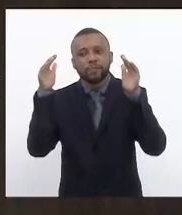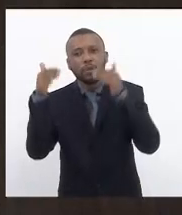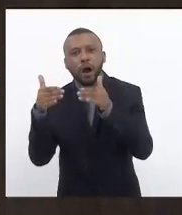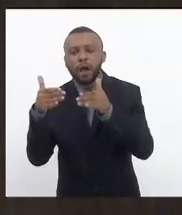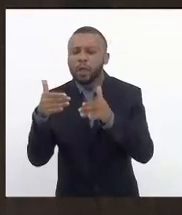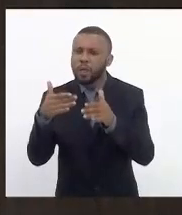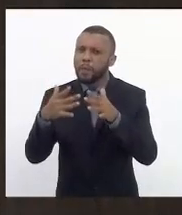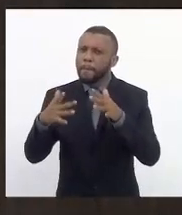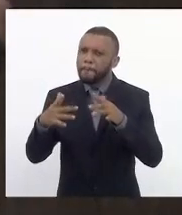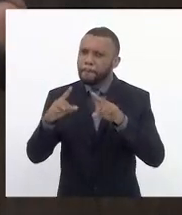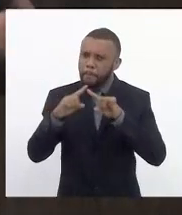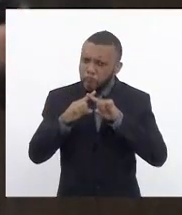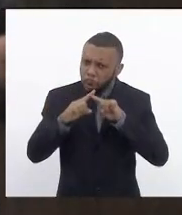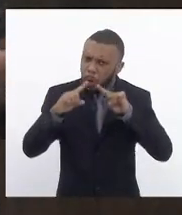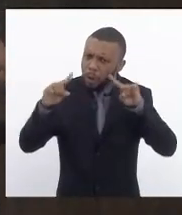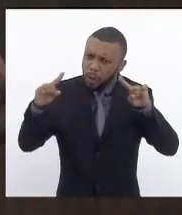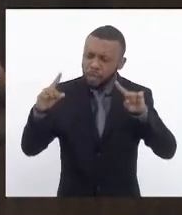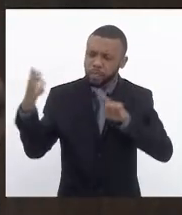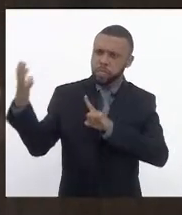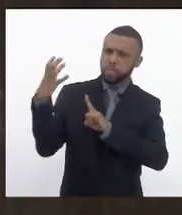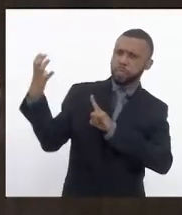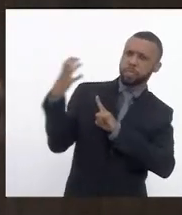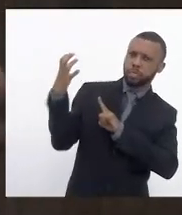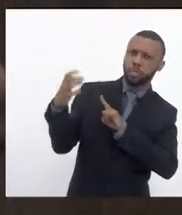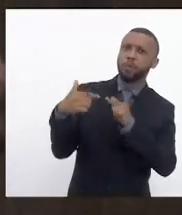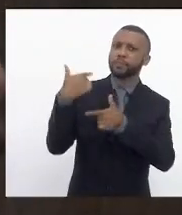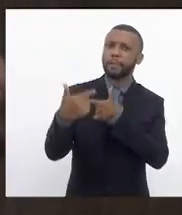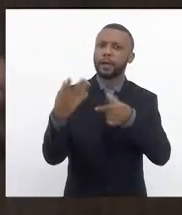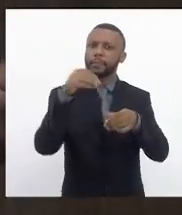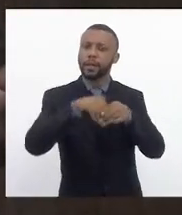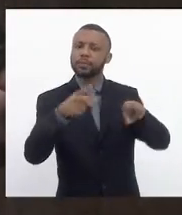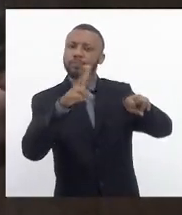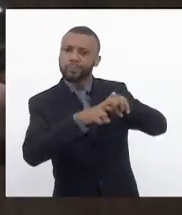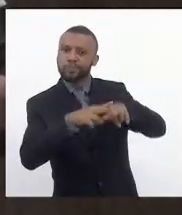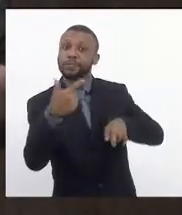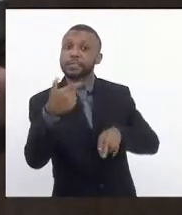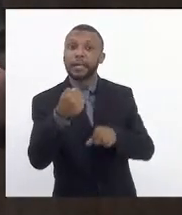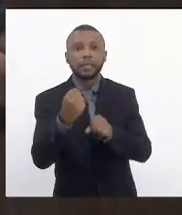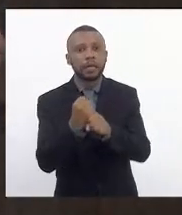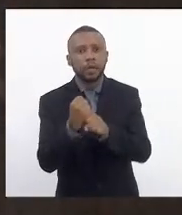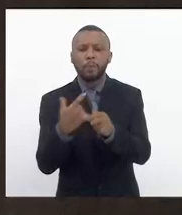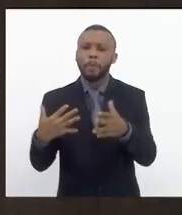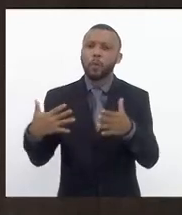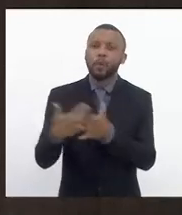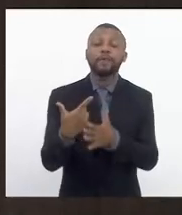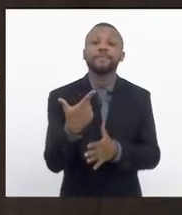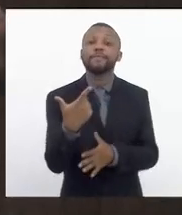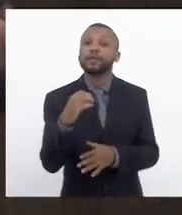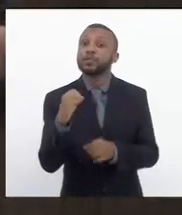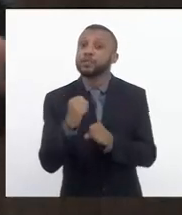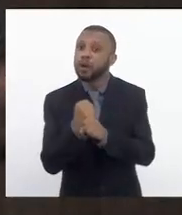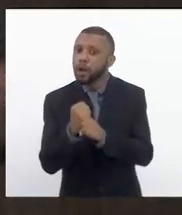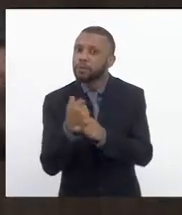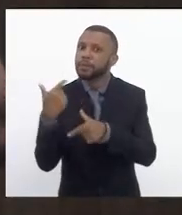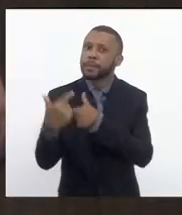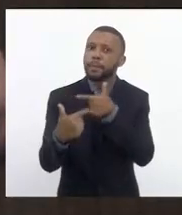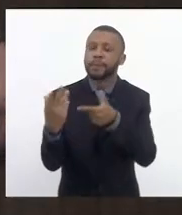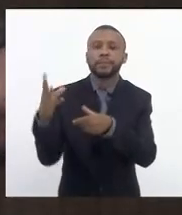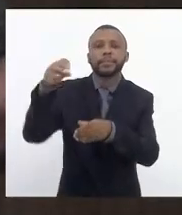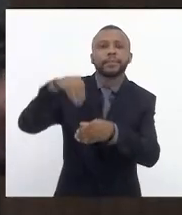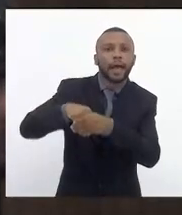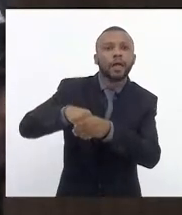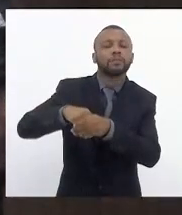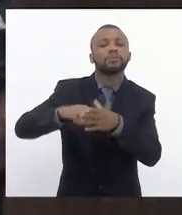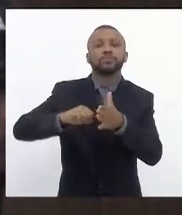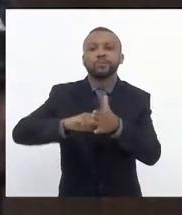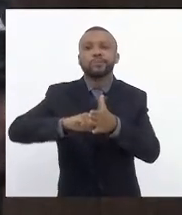na temperatura e pressão do cárcere dos quais Eu trabalho no colo trabalho 27 anos 20 anos dele na chave do